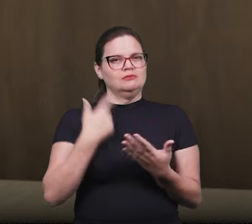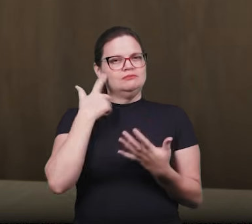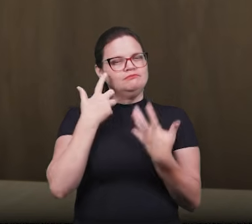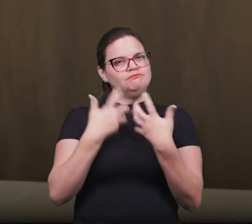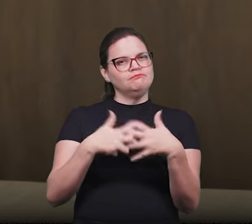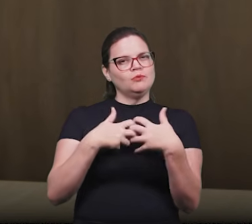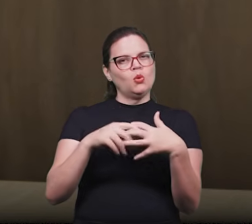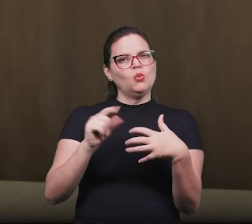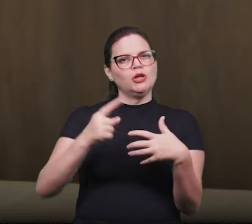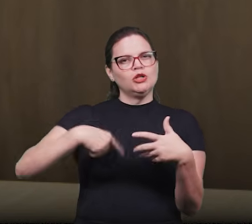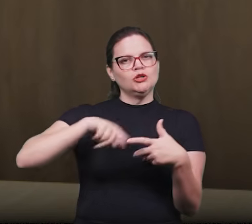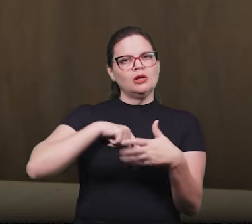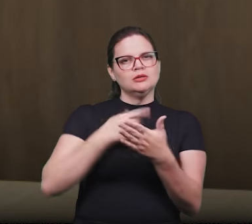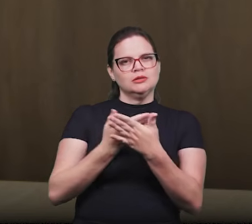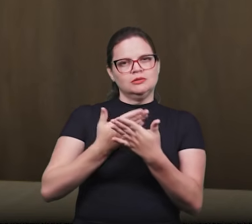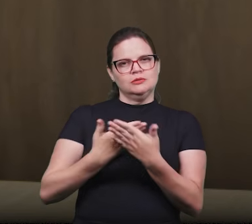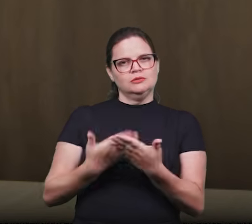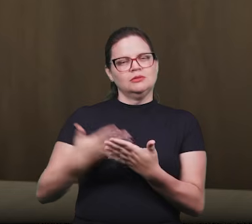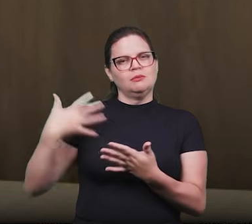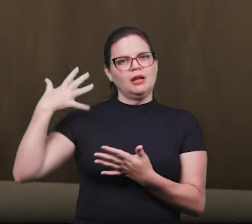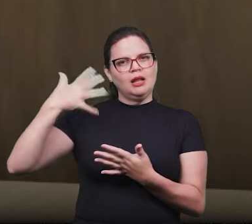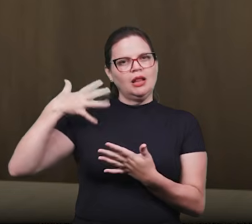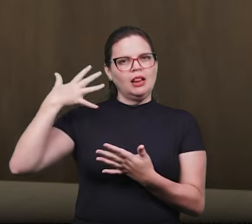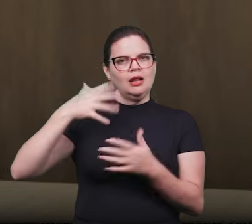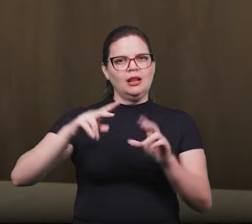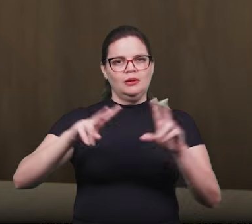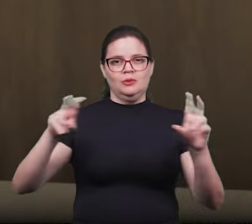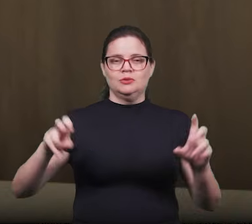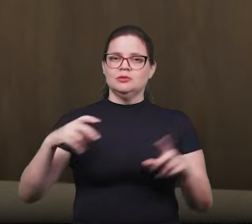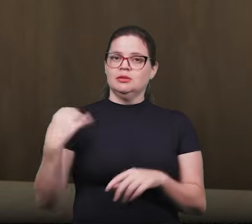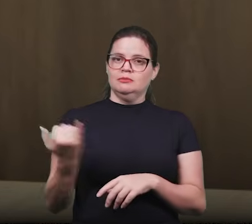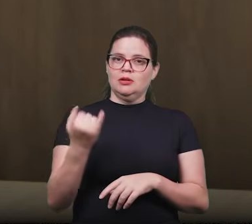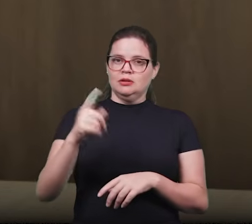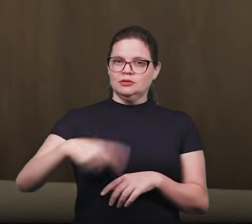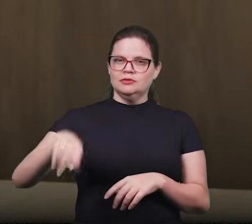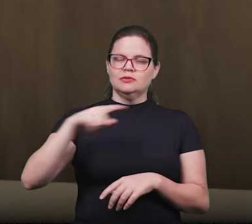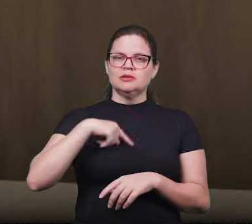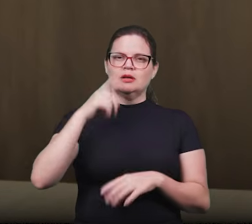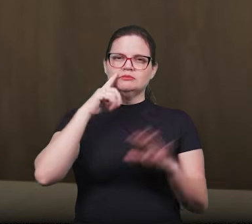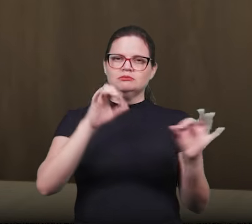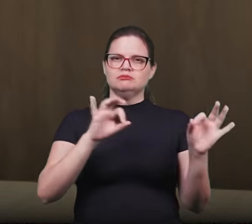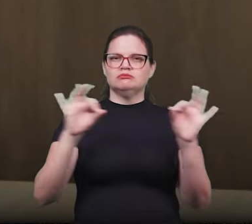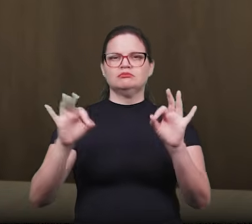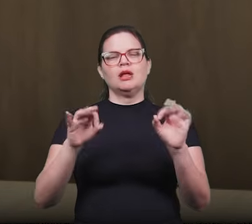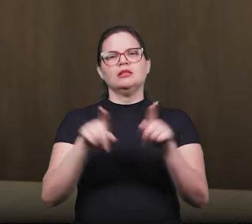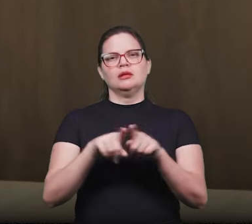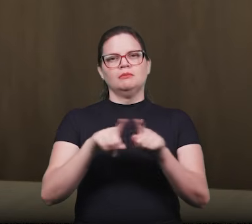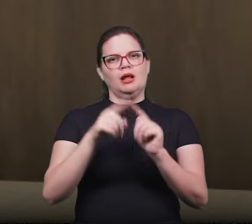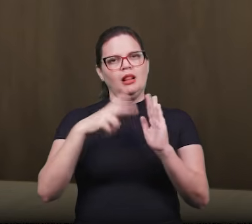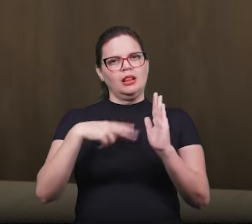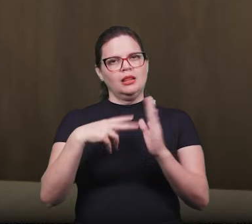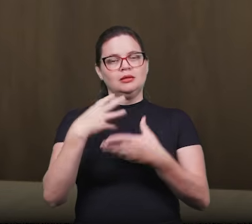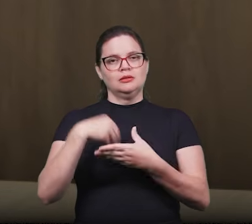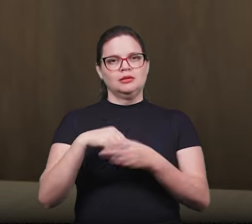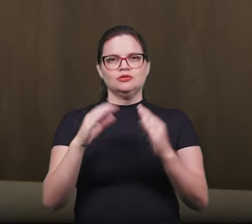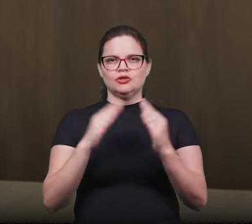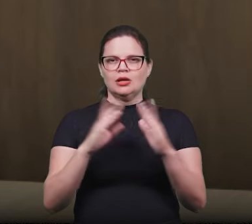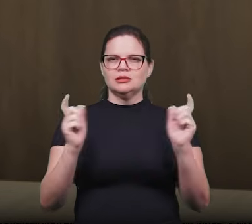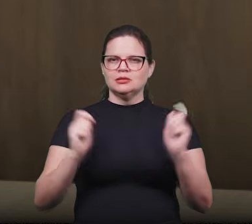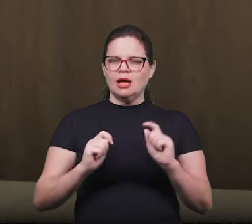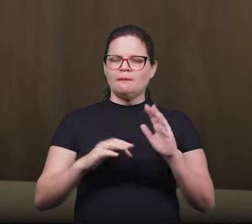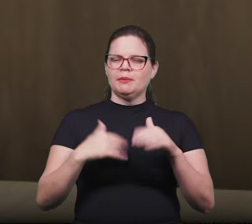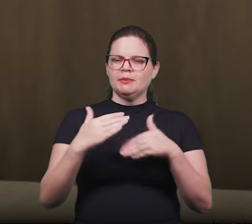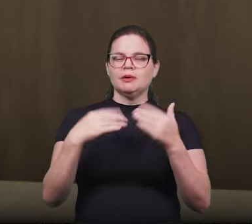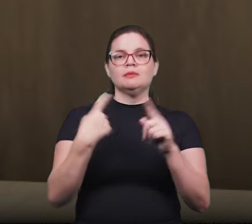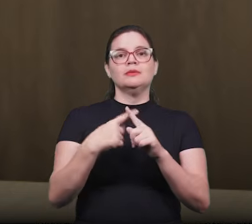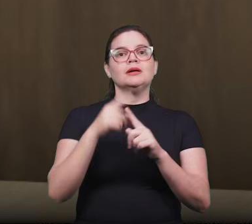naquilo que estudamos nesta mensagem. É importante você desenvolver, ler na sua casa, para que